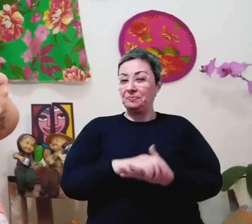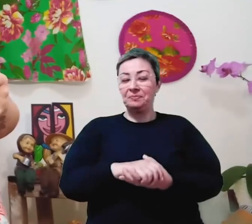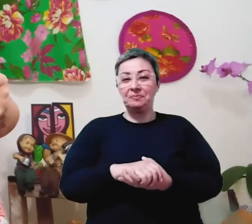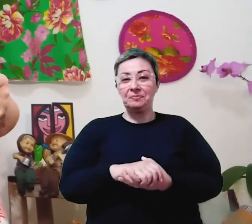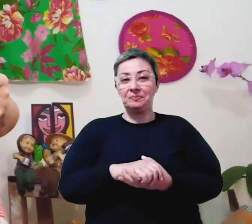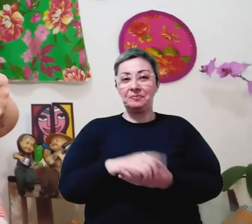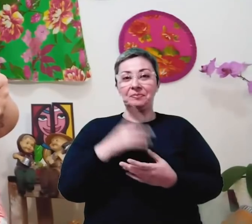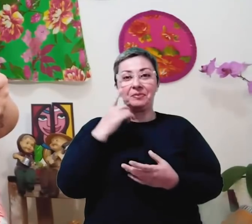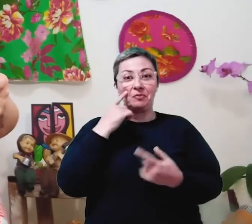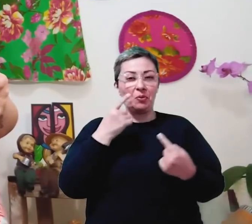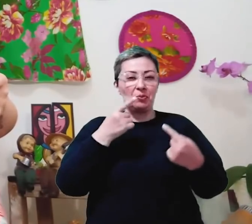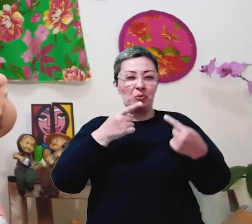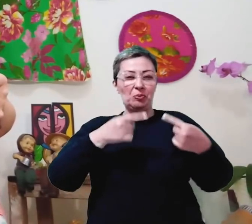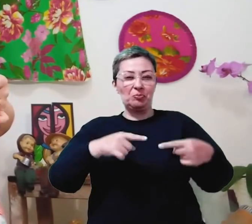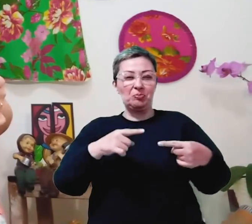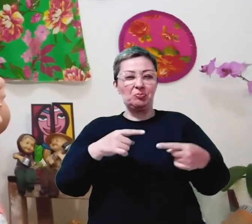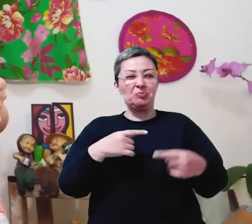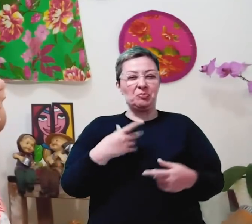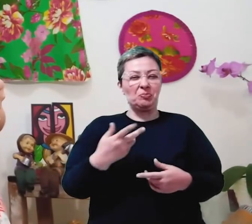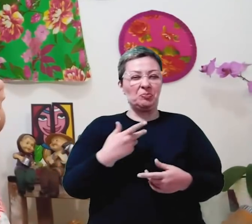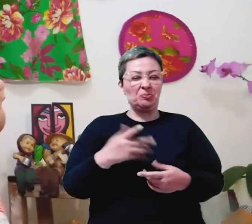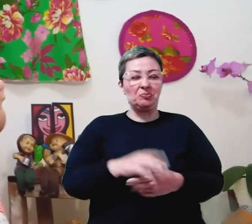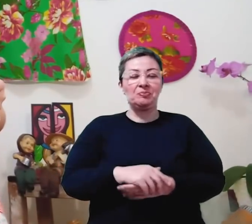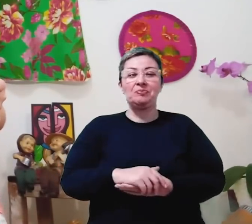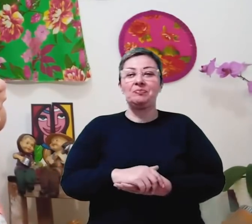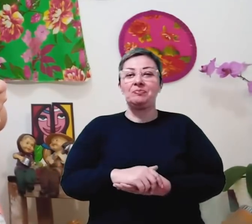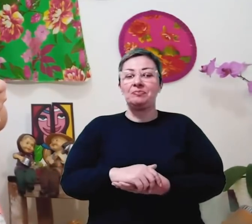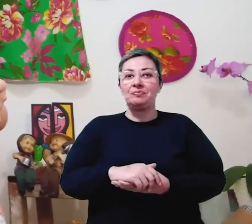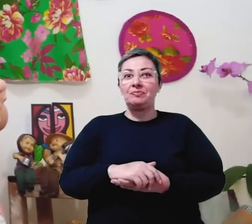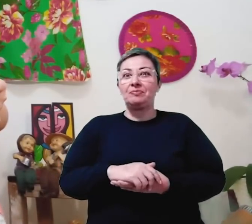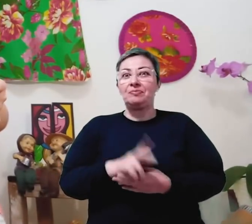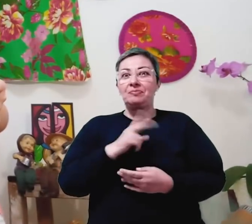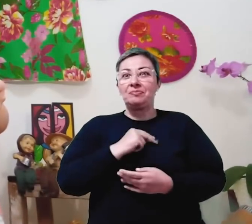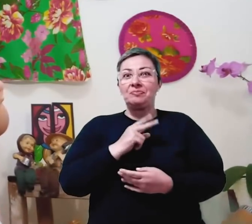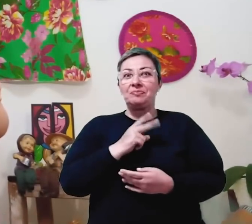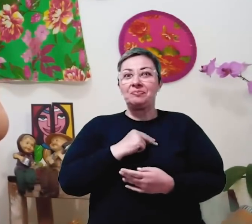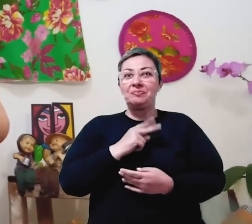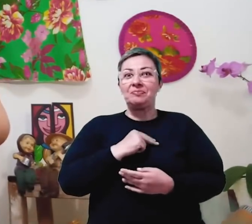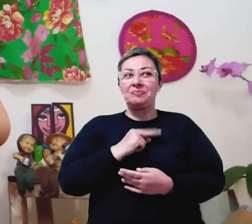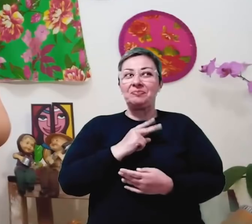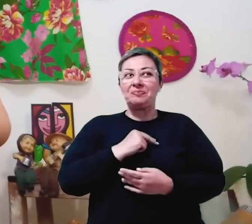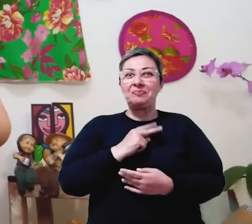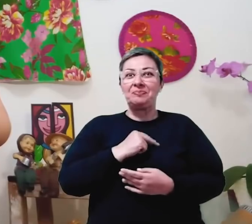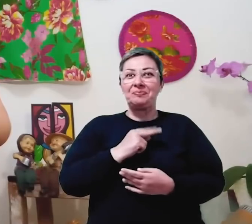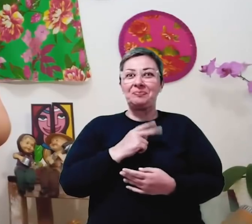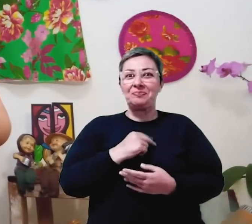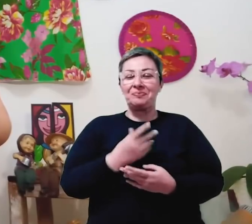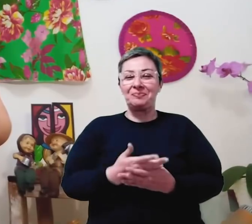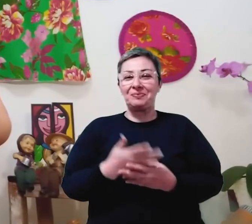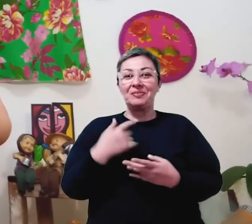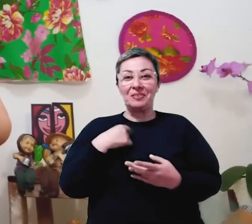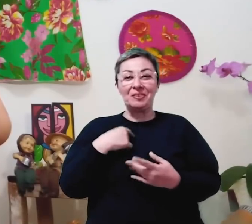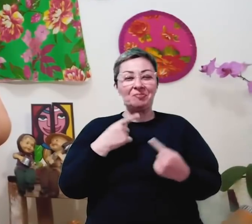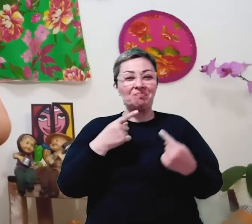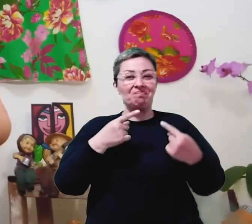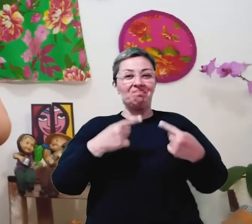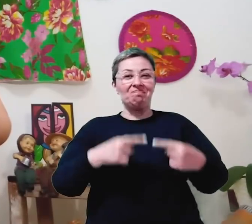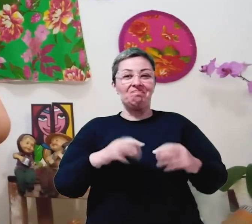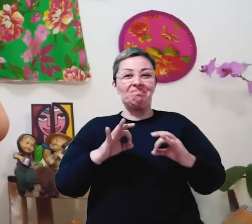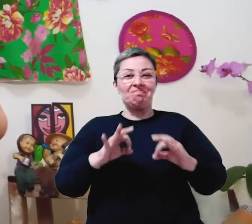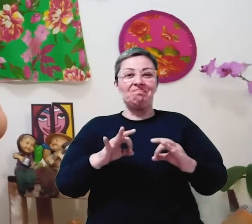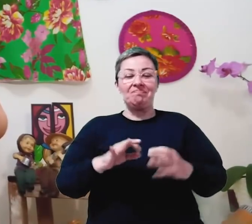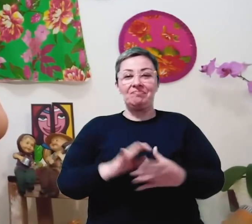para ser um grande desafio para a gente hoje? Caramba! É bastante